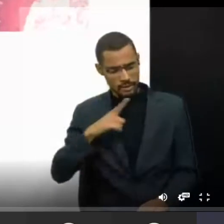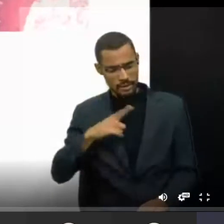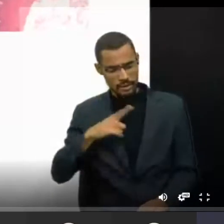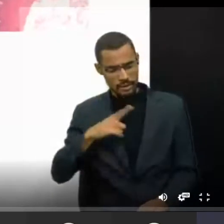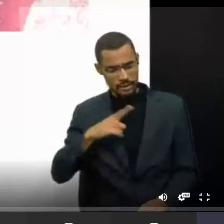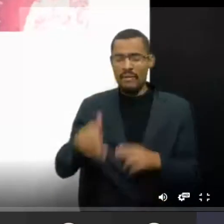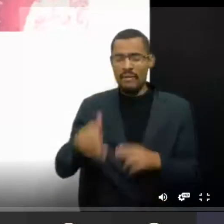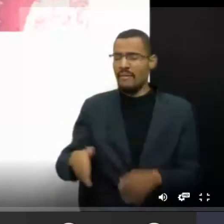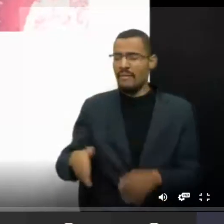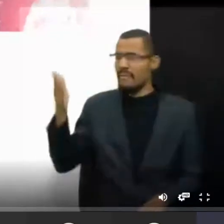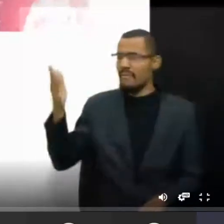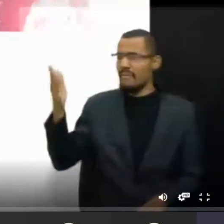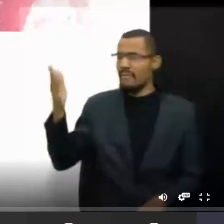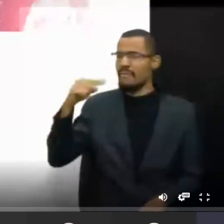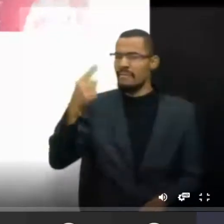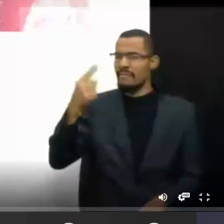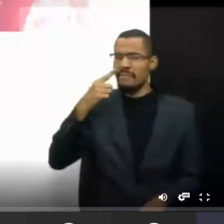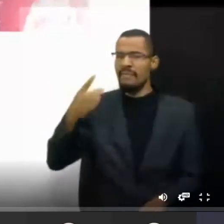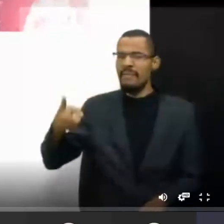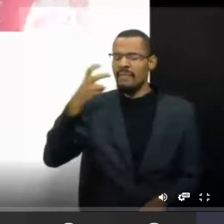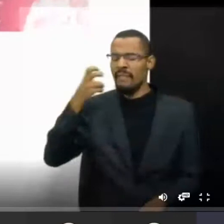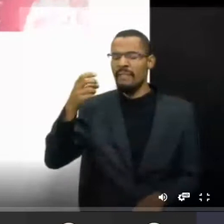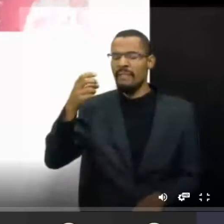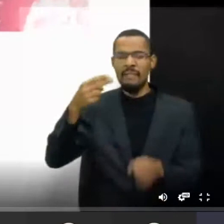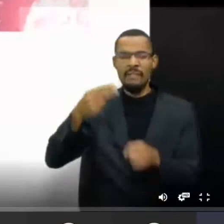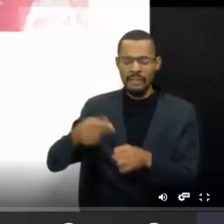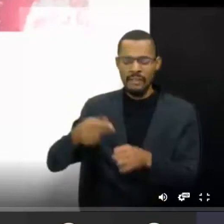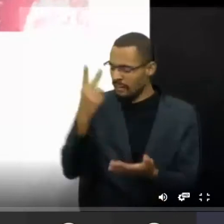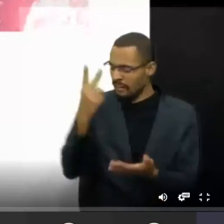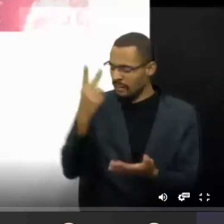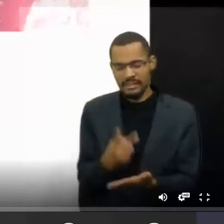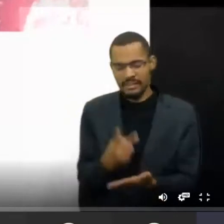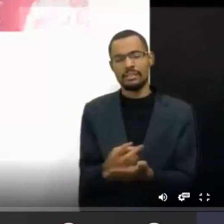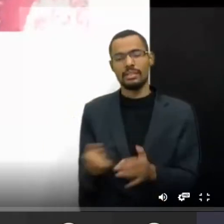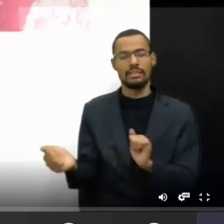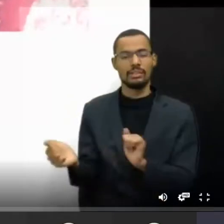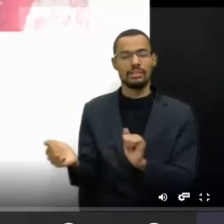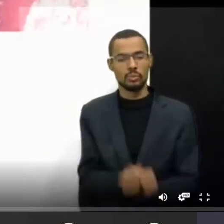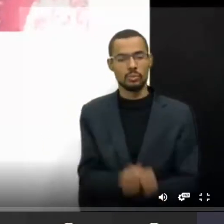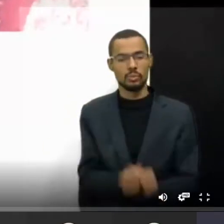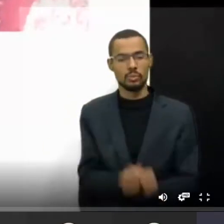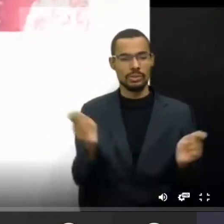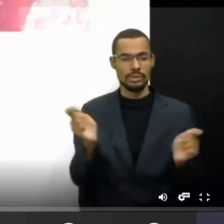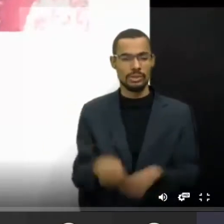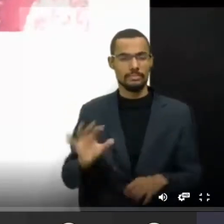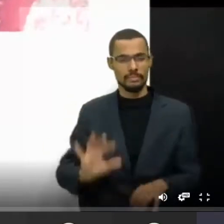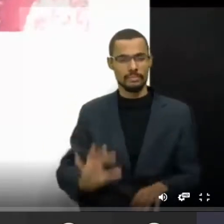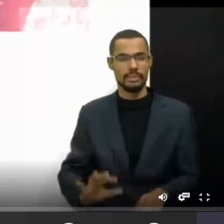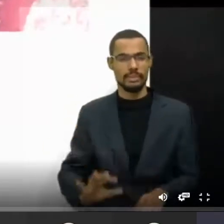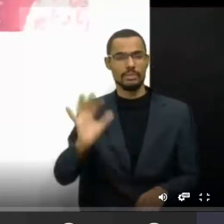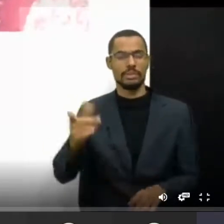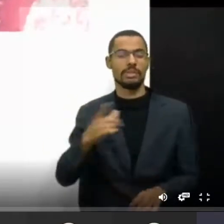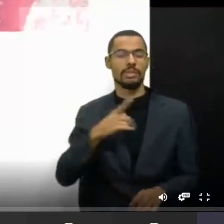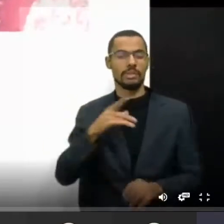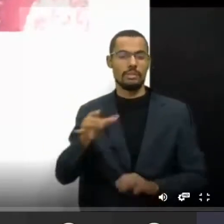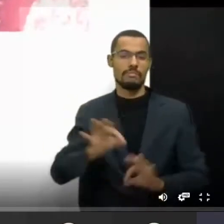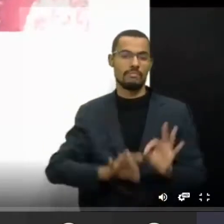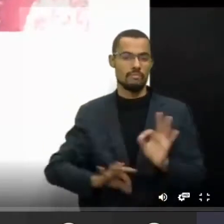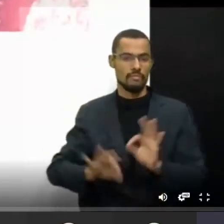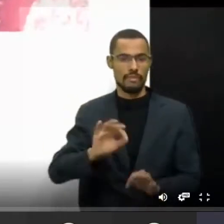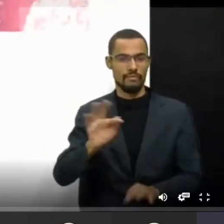assim, então a gente consegue observar que o núcleo sempre acompanha essa disposição, esse formato